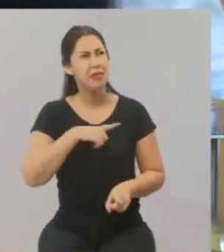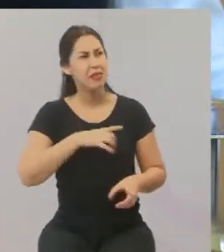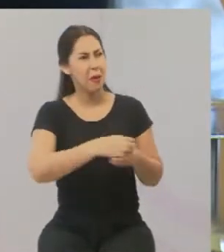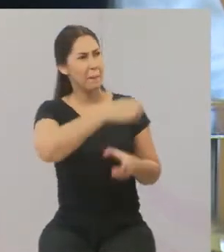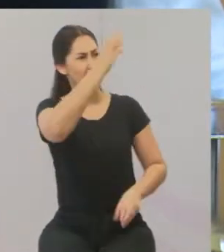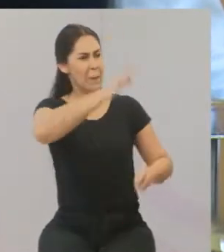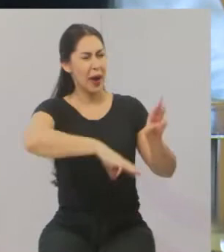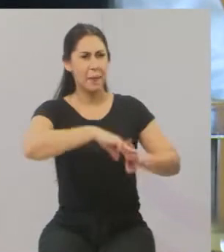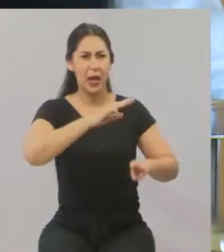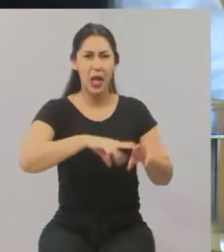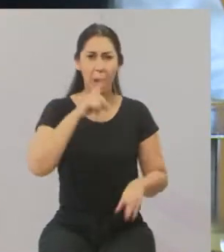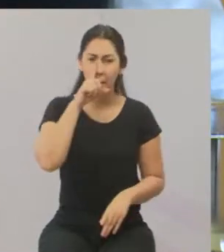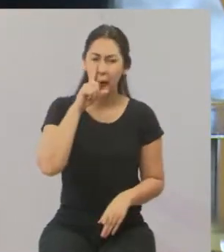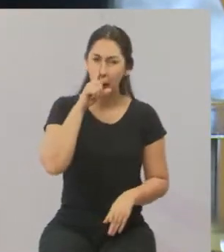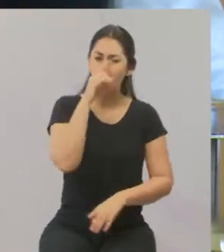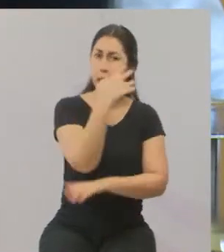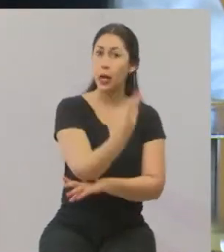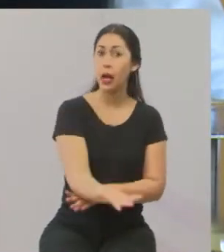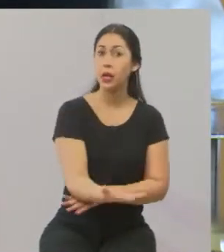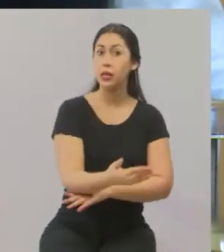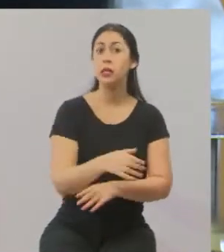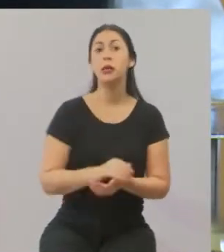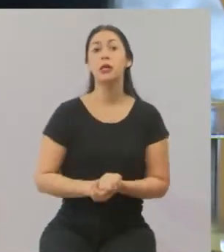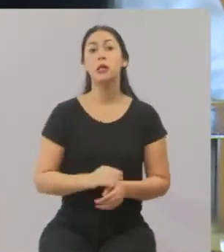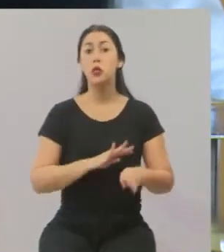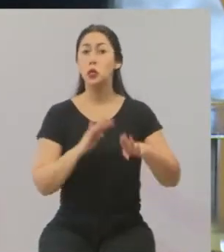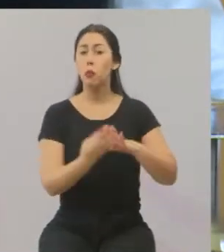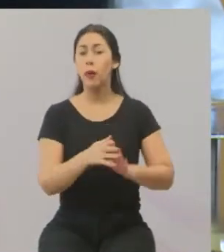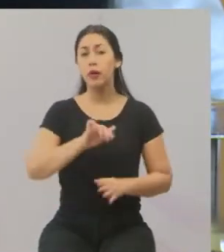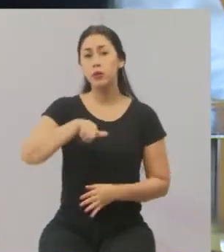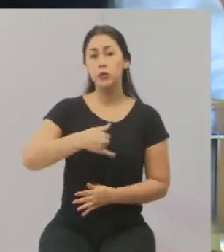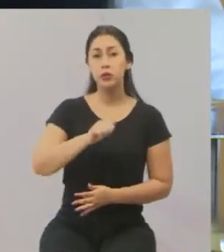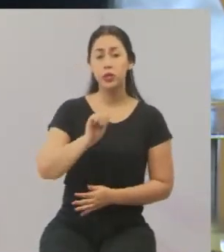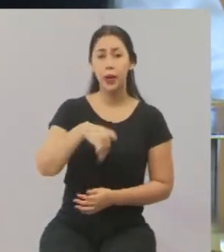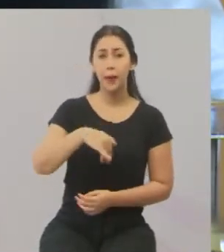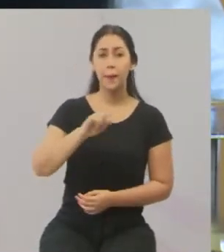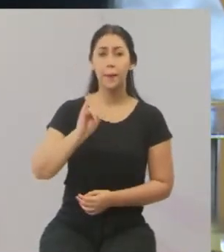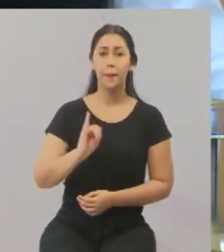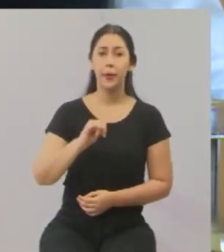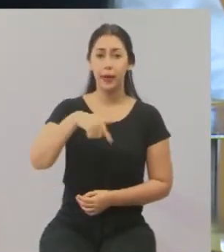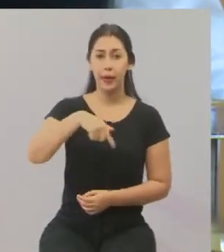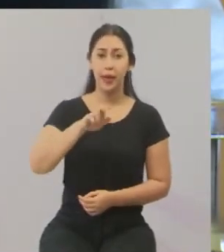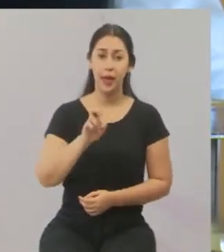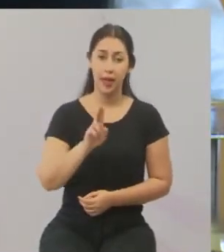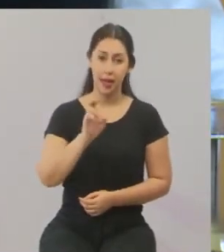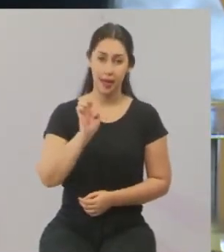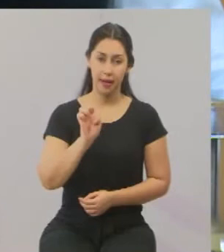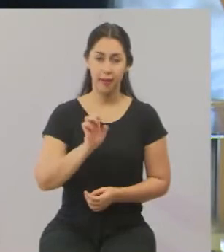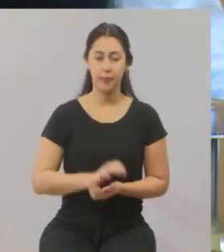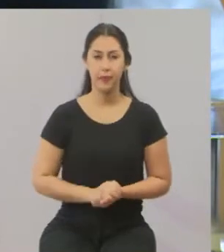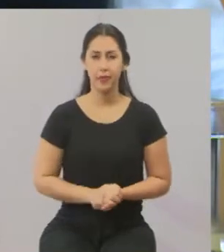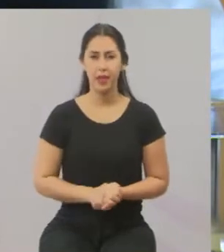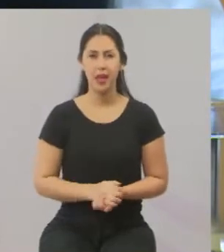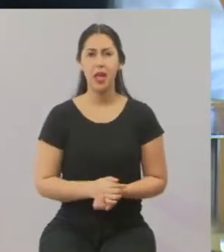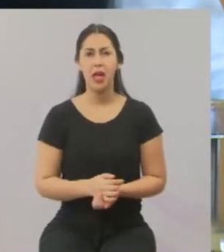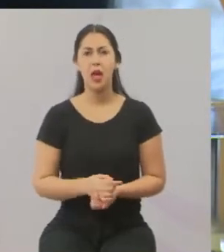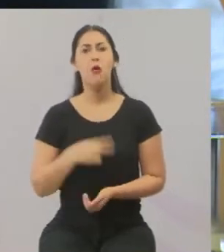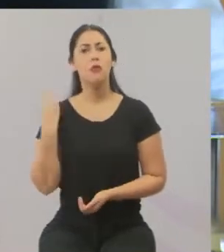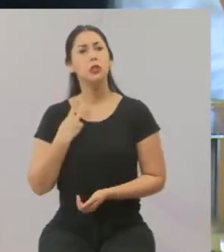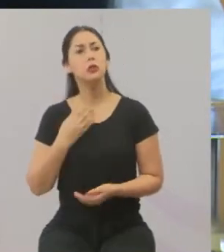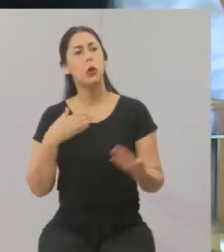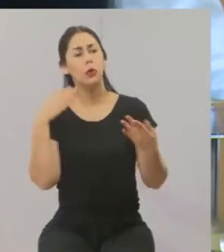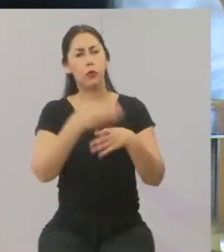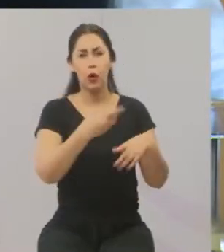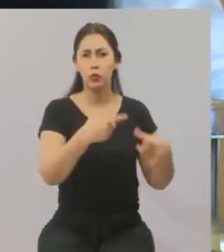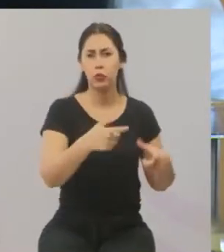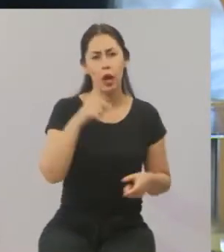oferecem risco de queda na estrada Onda do Japão, no bairro Jamique, em Jacareí. Registramos que o vereador esteve no local em 10 de agosto do corrente